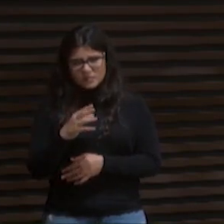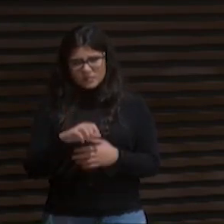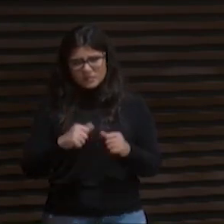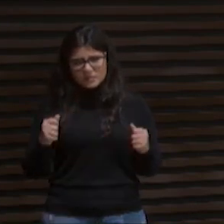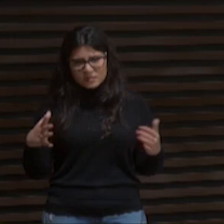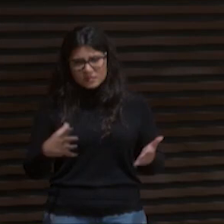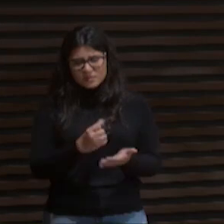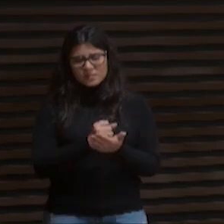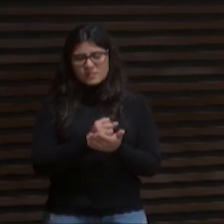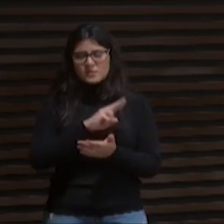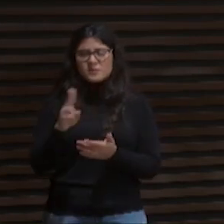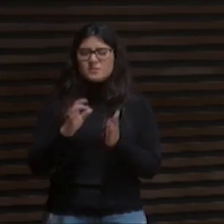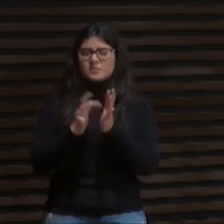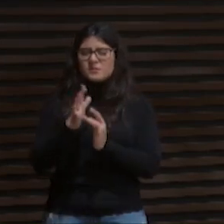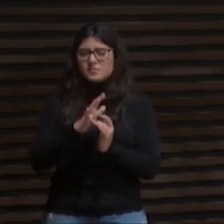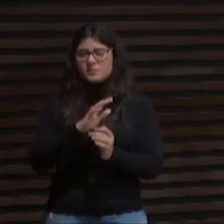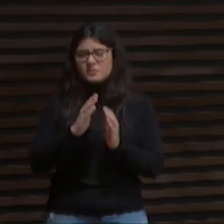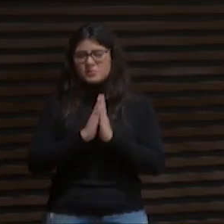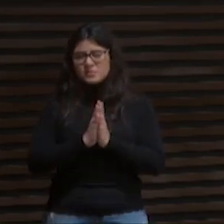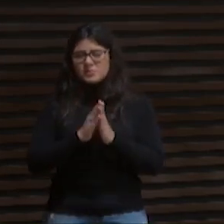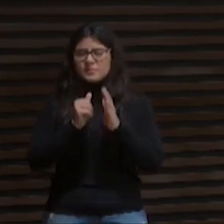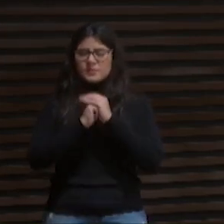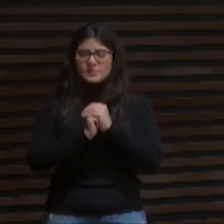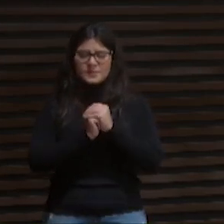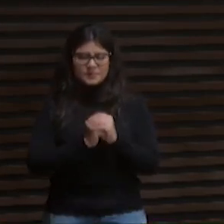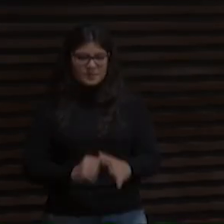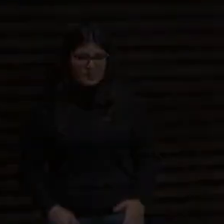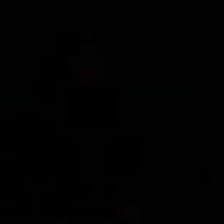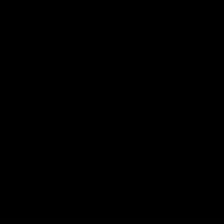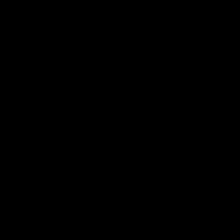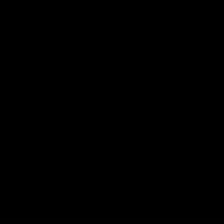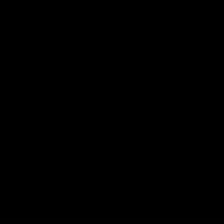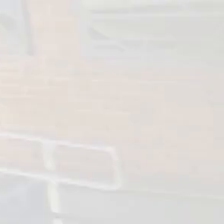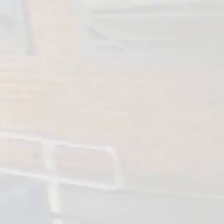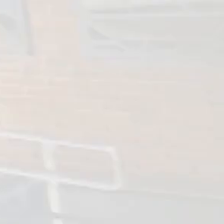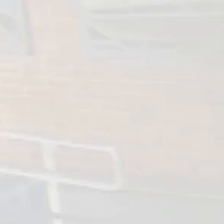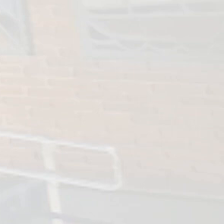dele, Jesus Cristo, que oramos. Amém. Amém, meus irmãos.